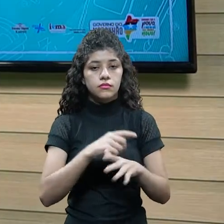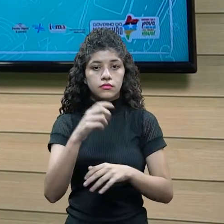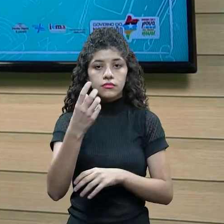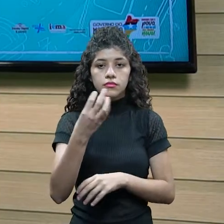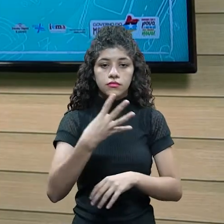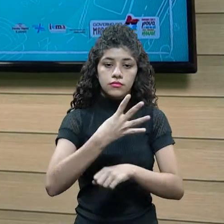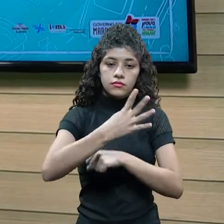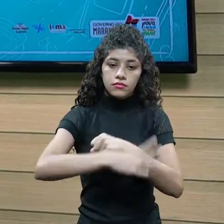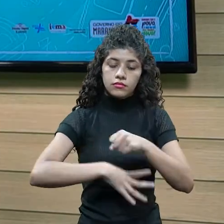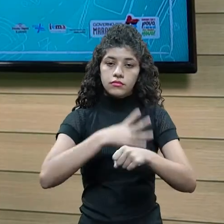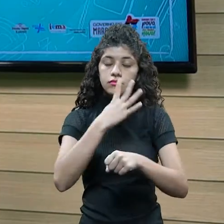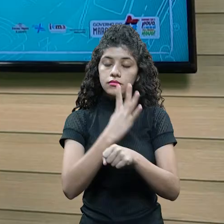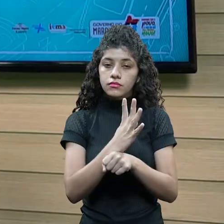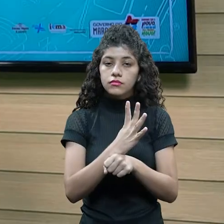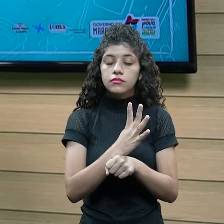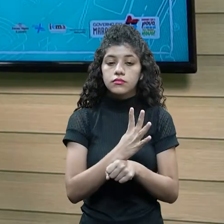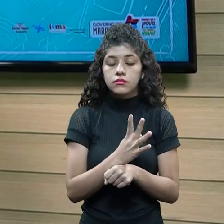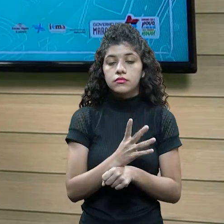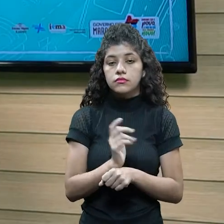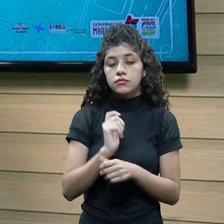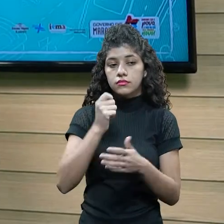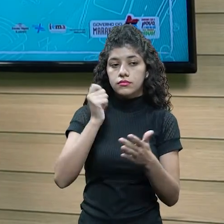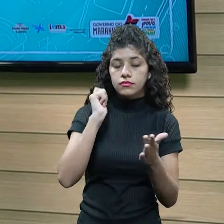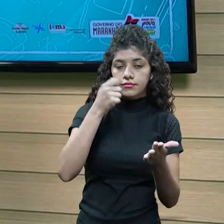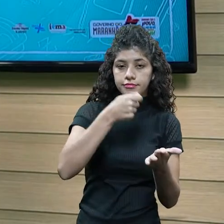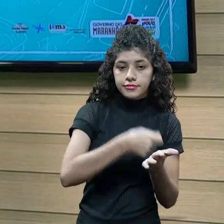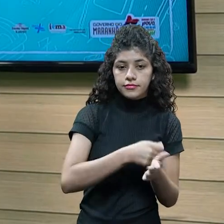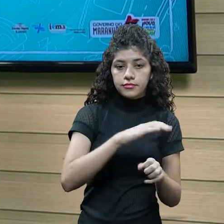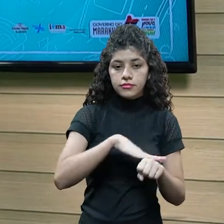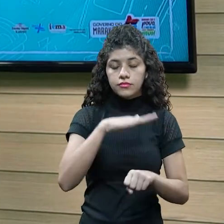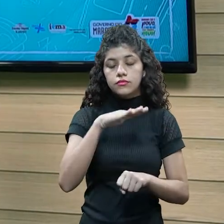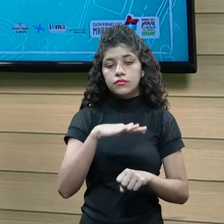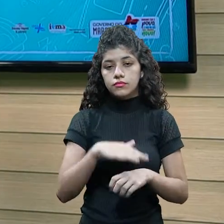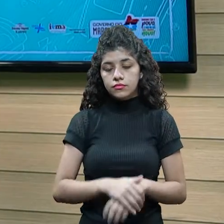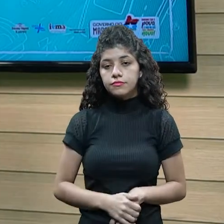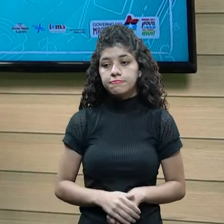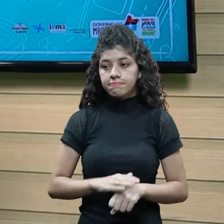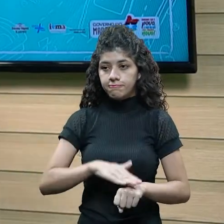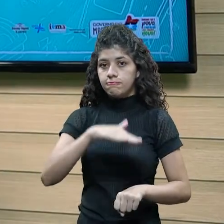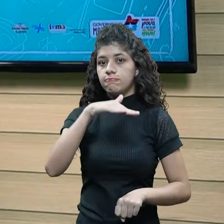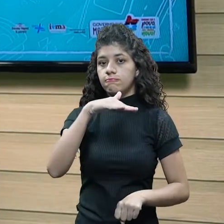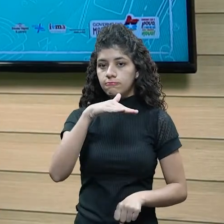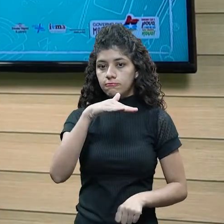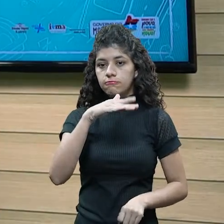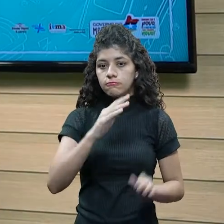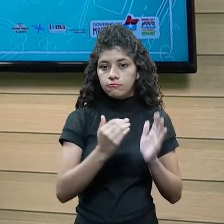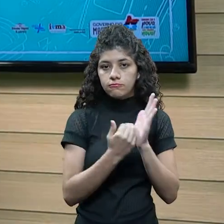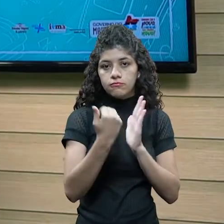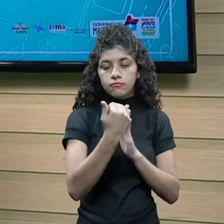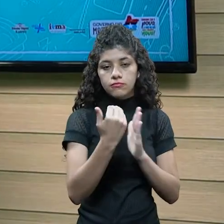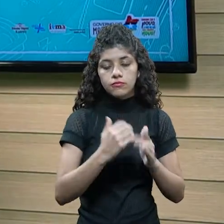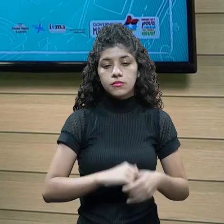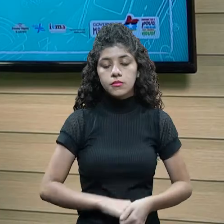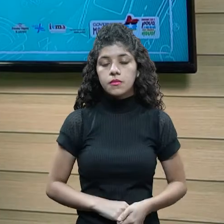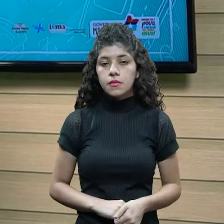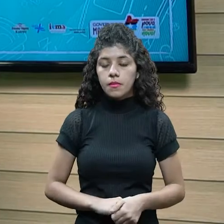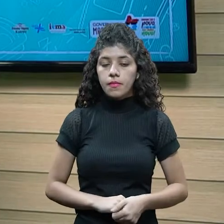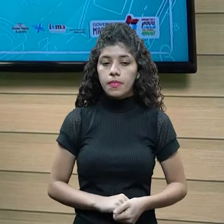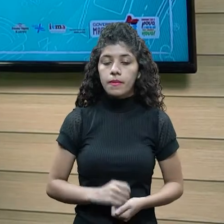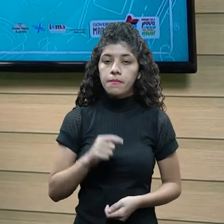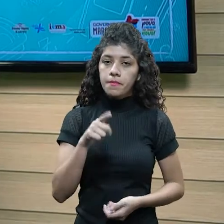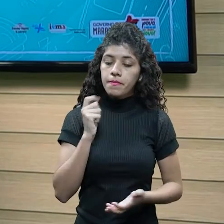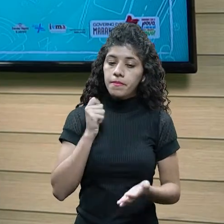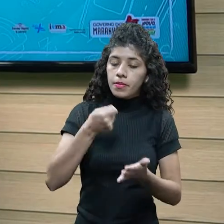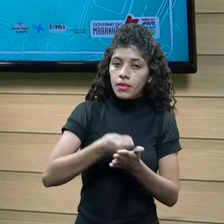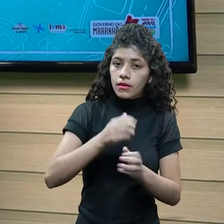mês 9,99 de juros. Olha quanto é que vai dar no final do processo. Vai ser um juros altíssimo. Então a questão de juros é exatamente isso. É o que você vai pagar